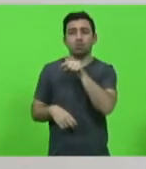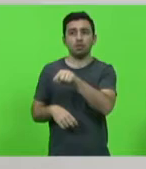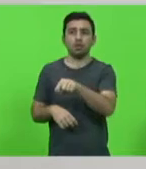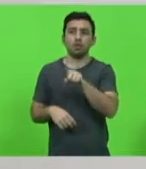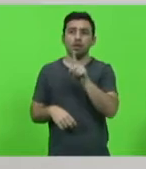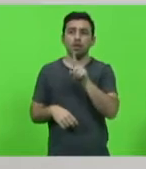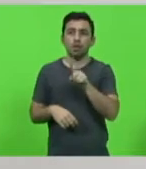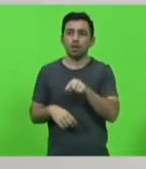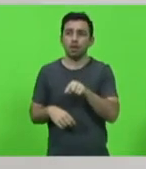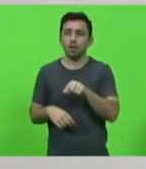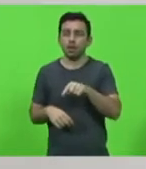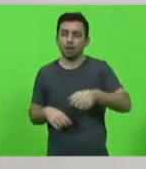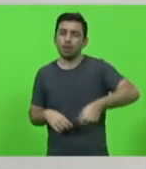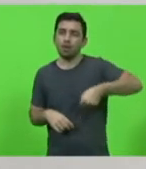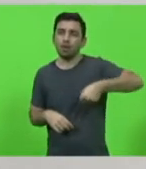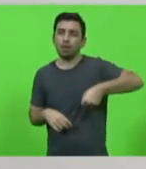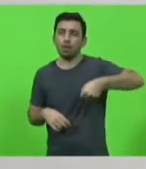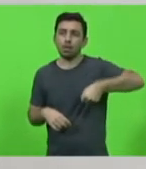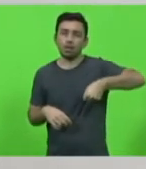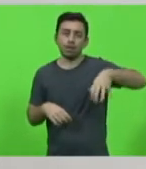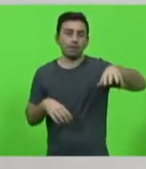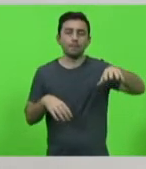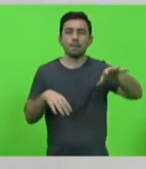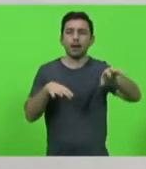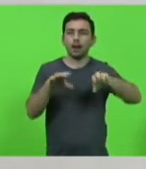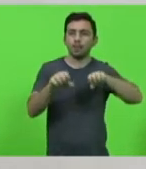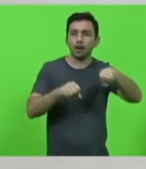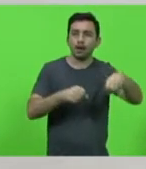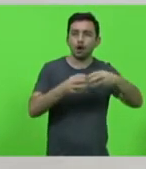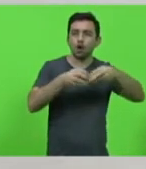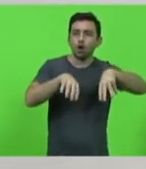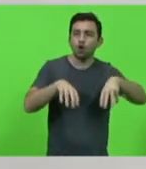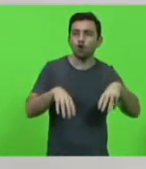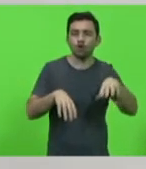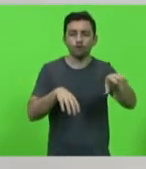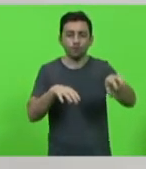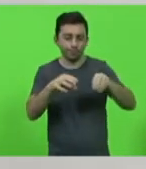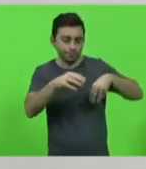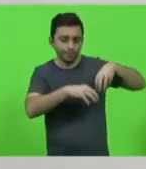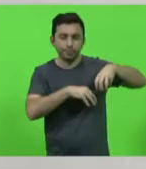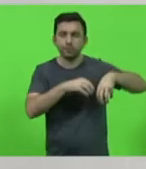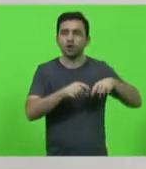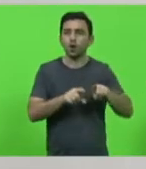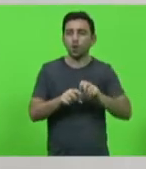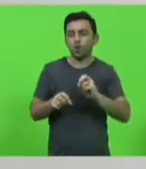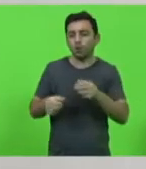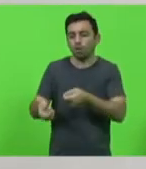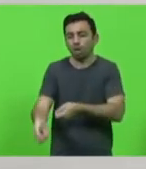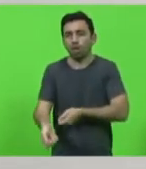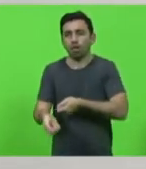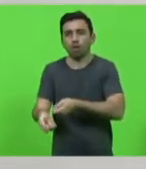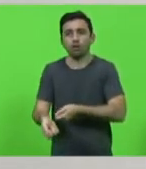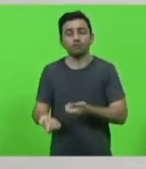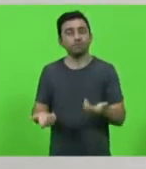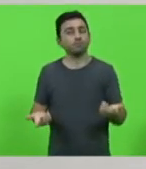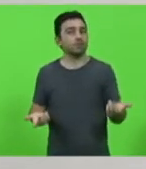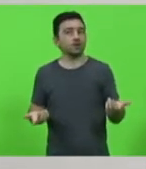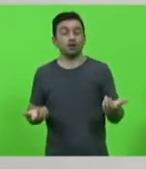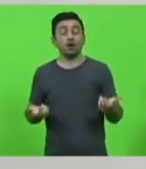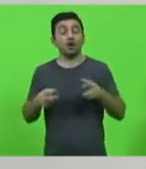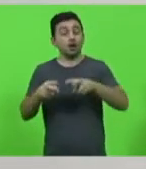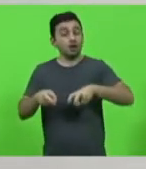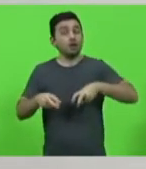que ele pega um cestinho, vai colher ovos, que ele vai lá com a enxadinha dele. Gente, nós estamos falando do